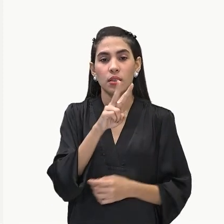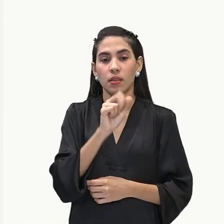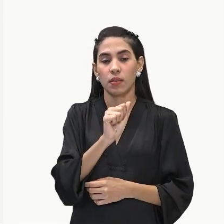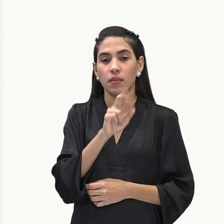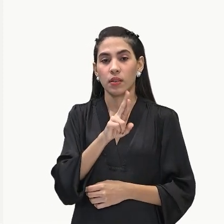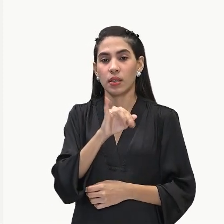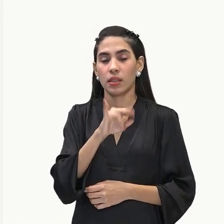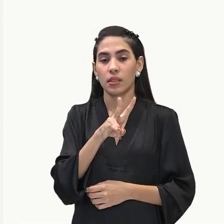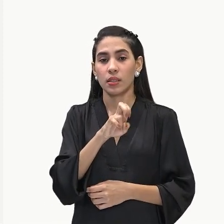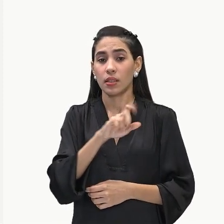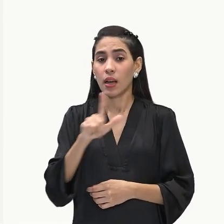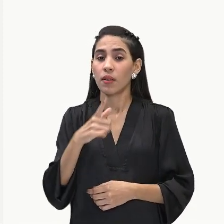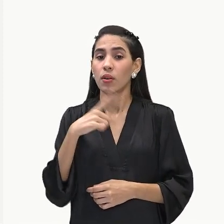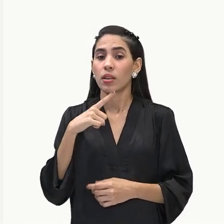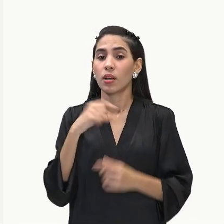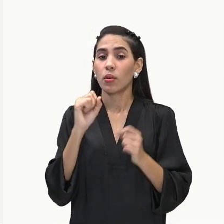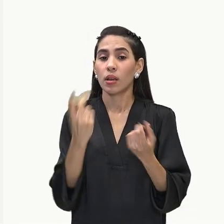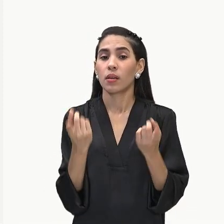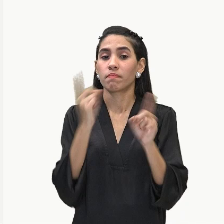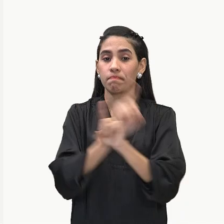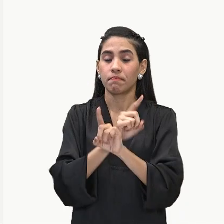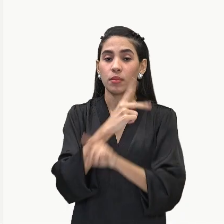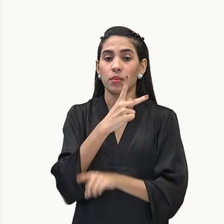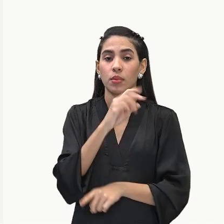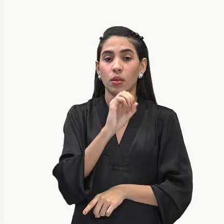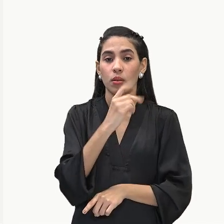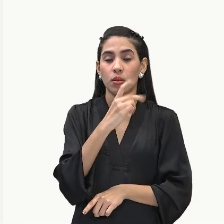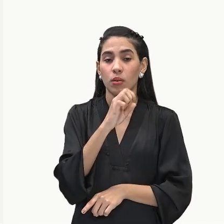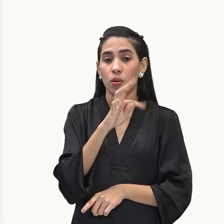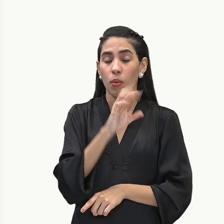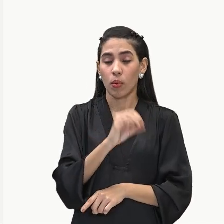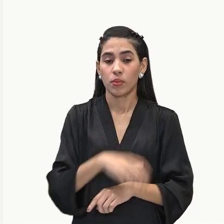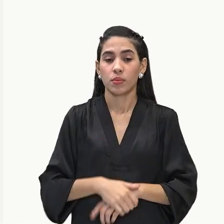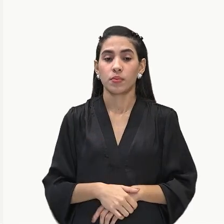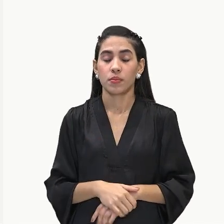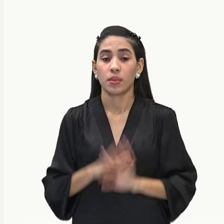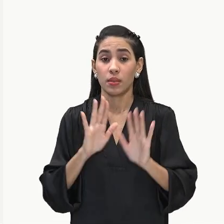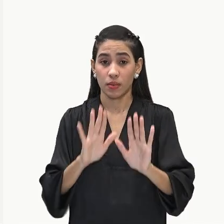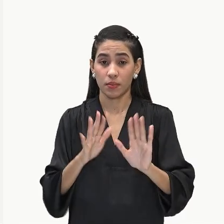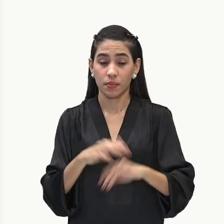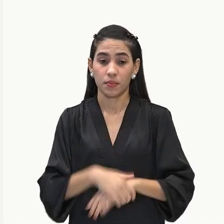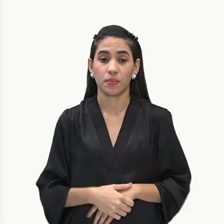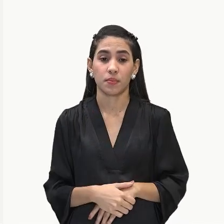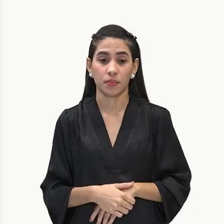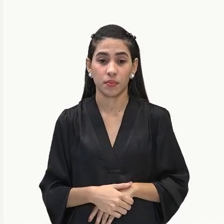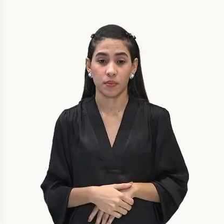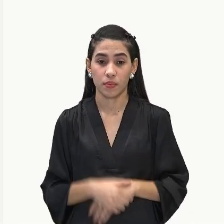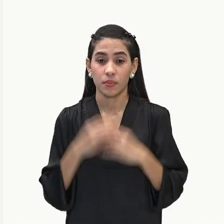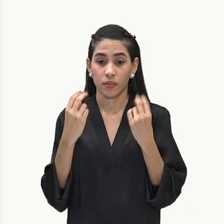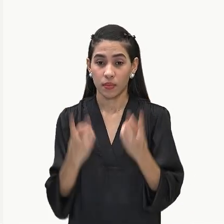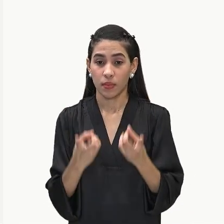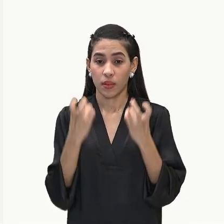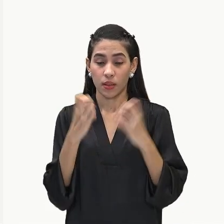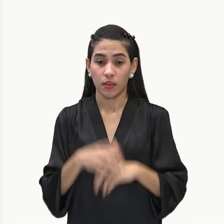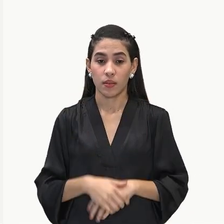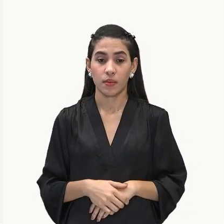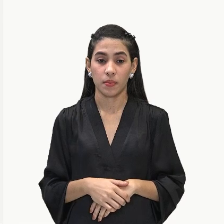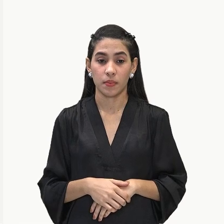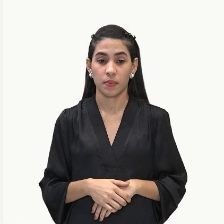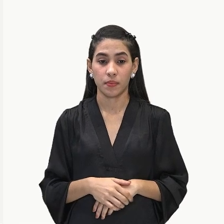equações se tornem opostos. Deixa eu traduzir para você, ok? Perceba aqui o sistema de